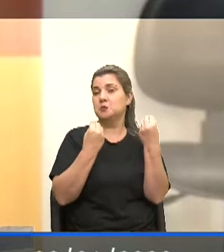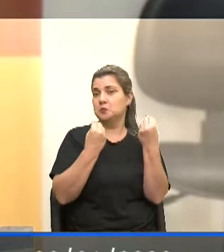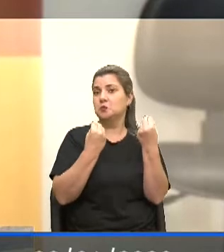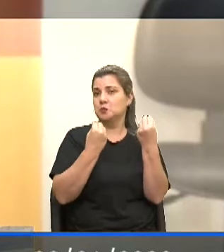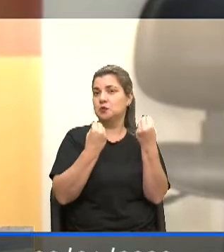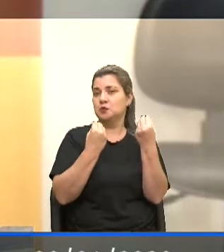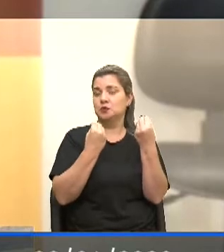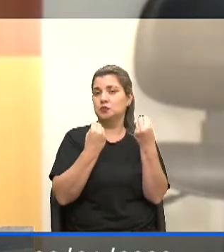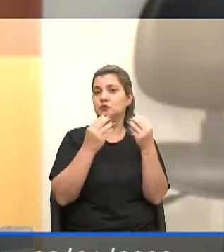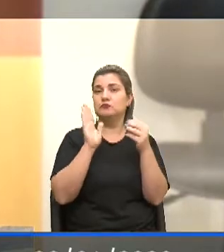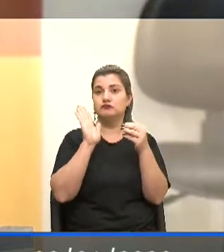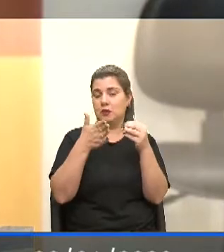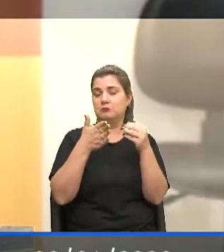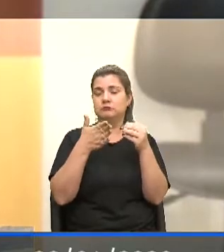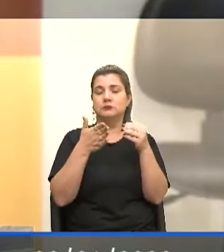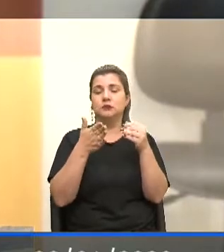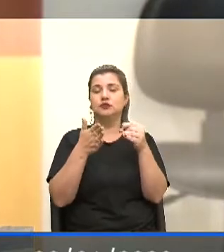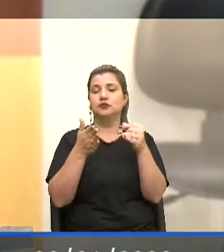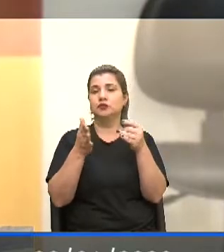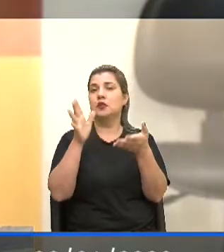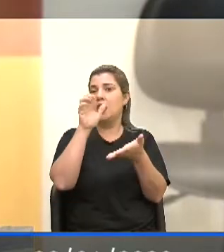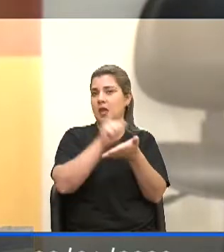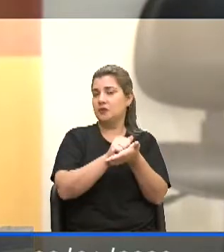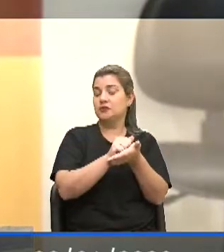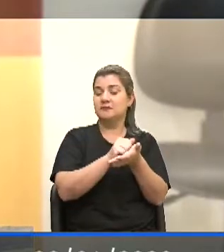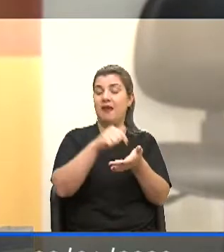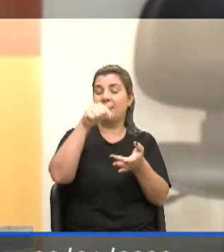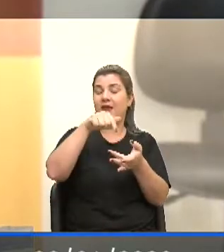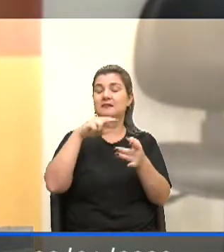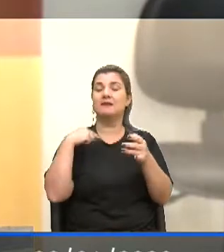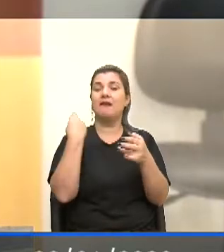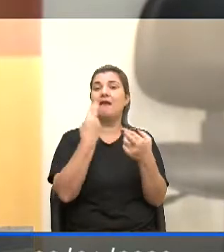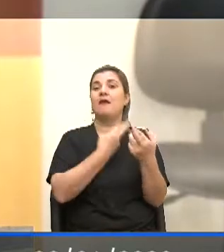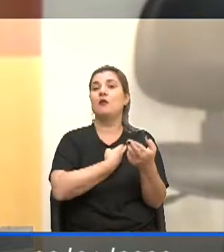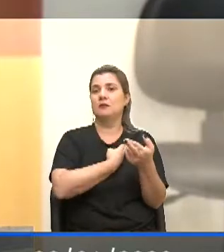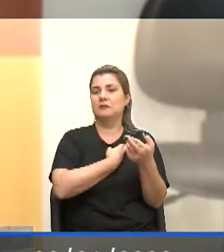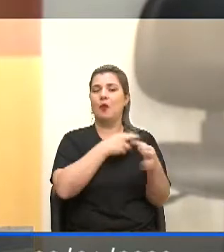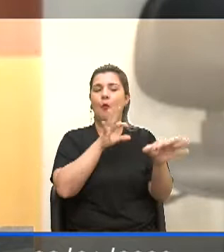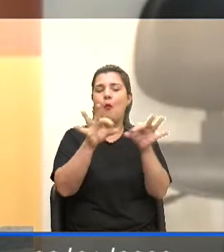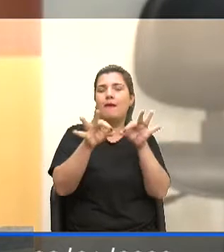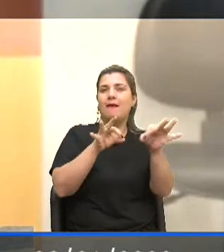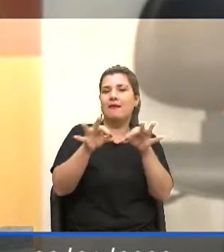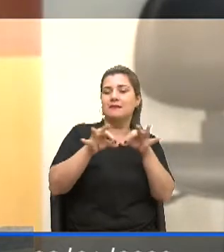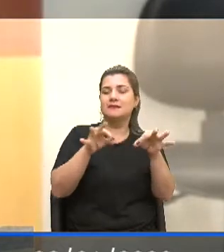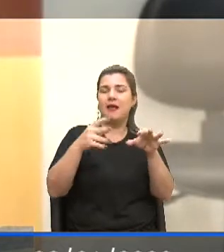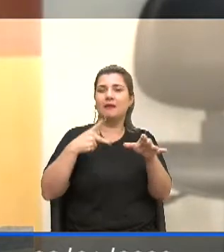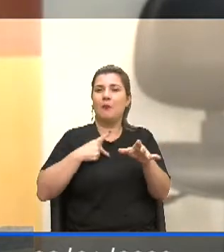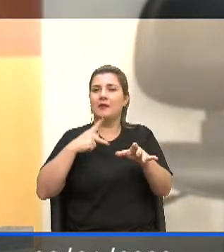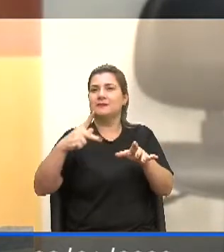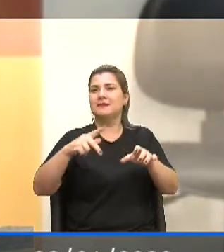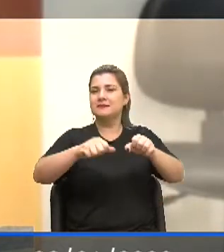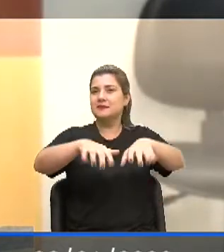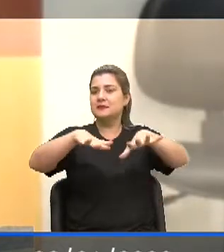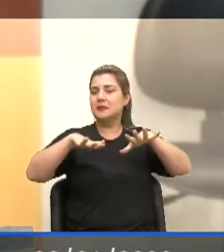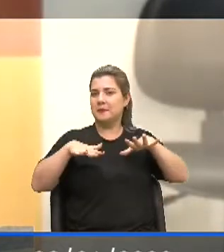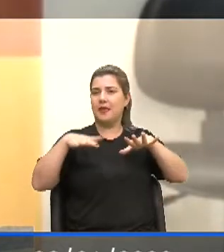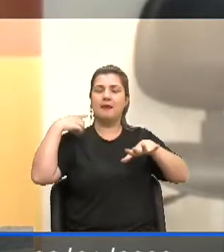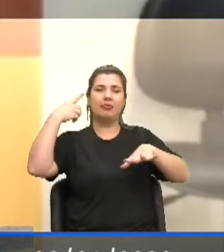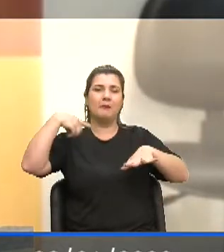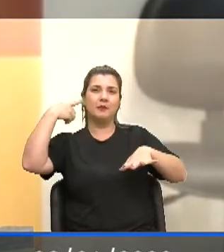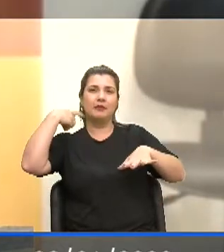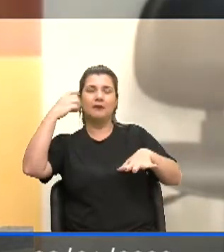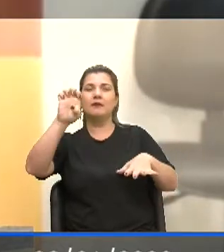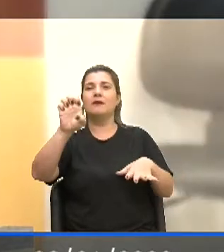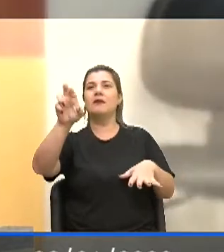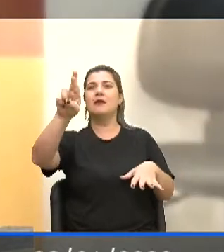deixar registrado que esta reunião organizada pelo presidente da Assembleia, deputado Hernani Polo,